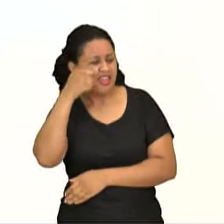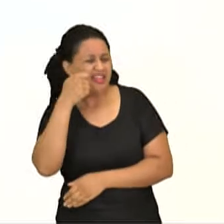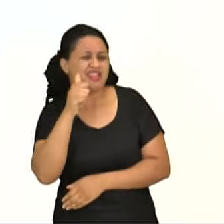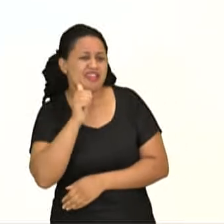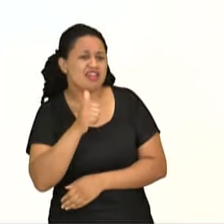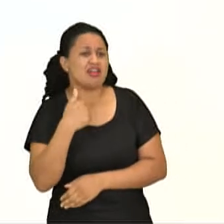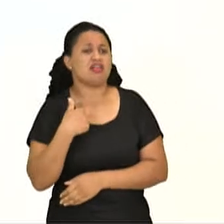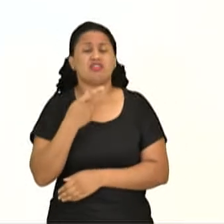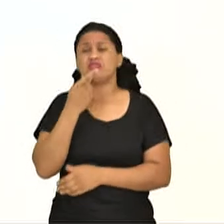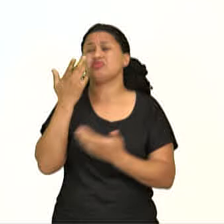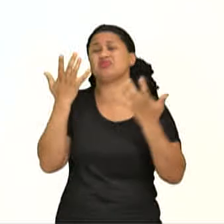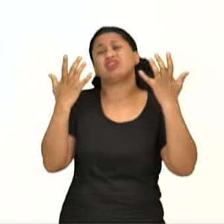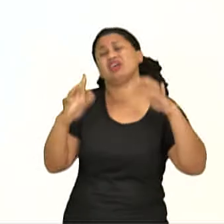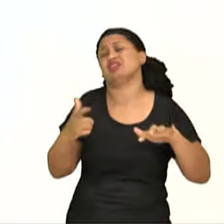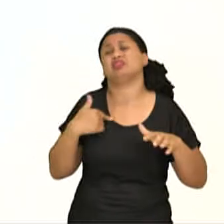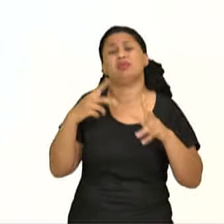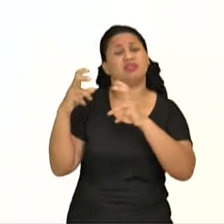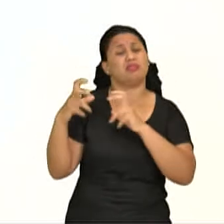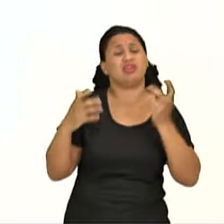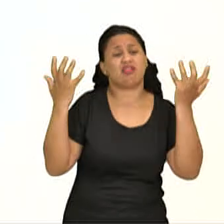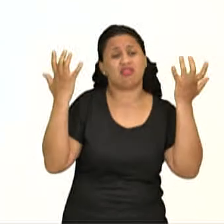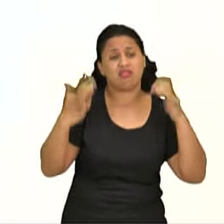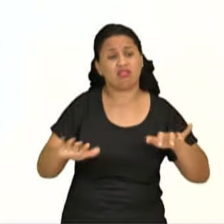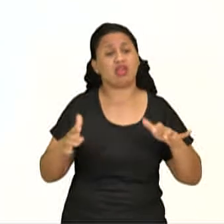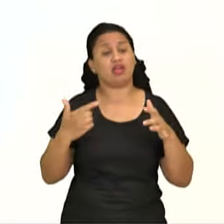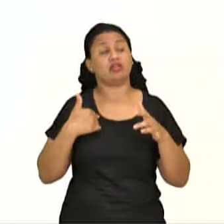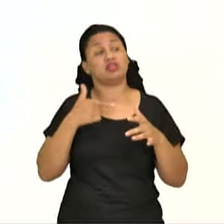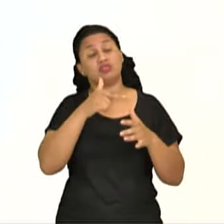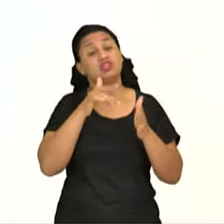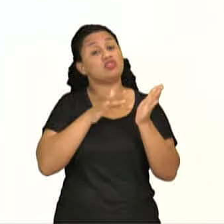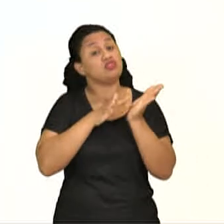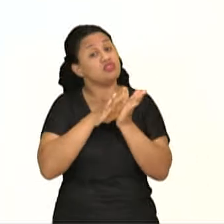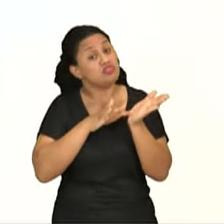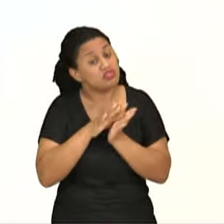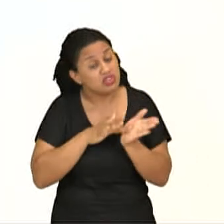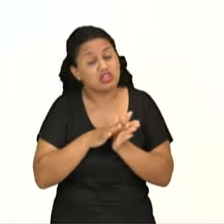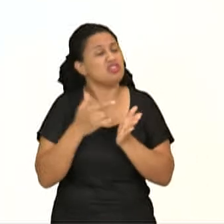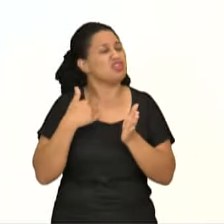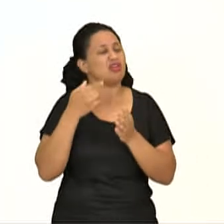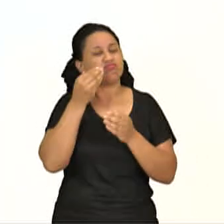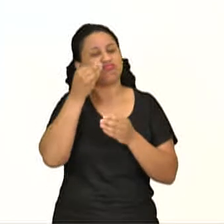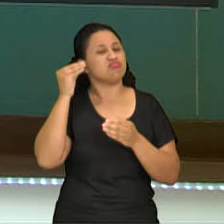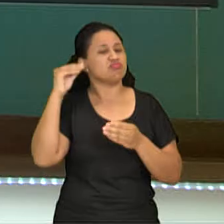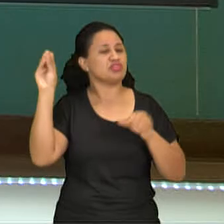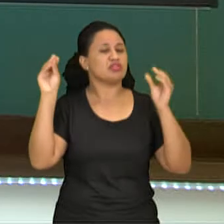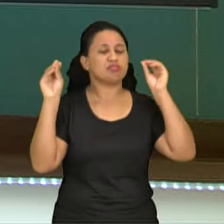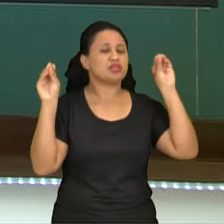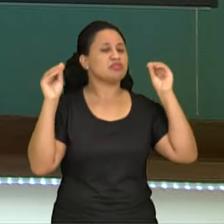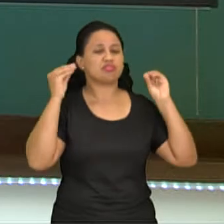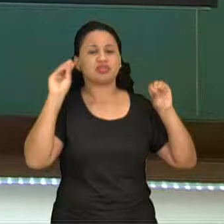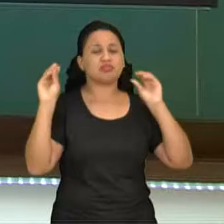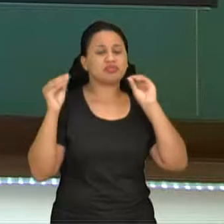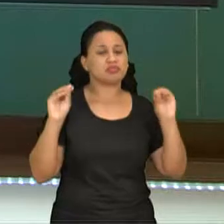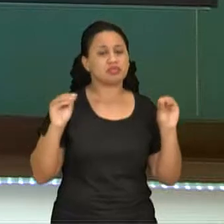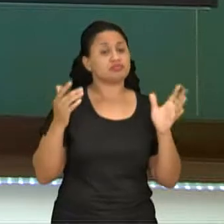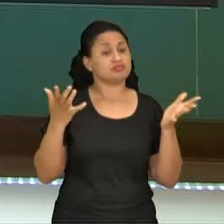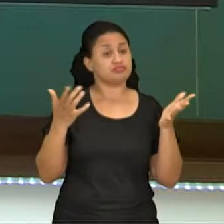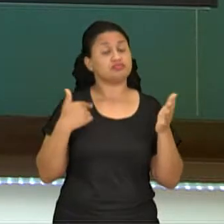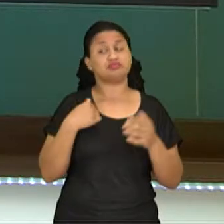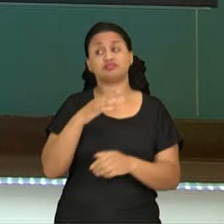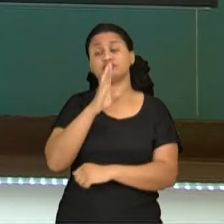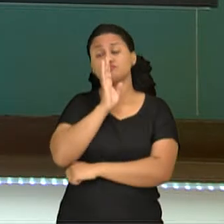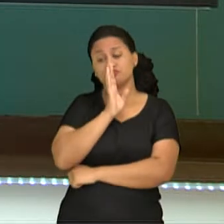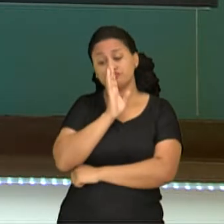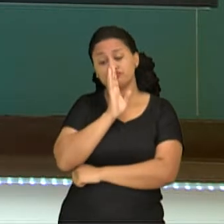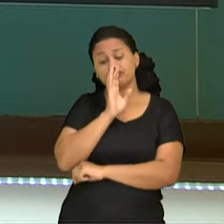pelo amor de Deus. Você pega e faz de conta que não escutou nada. Calei-me. Quem era eu para dizer-lhe